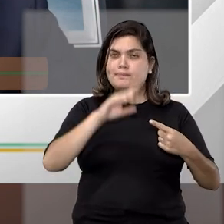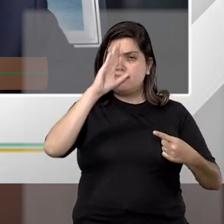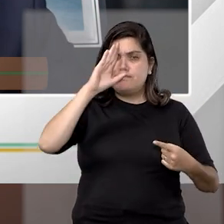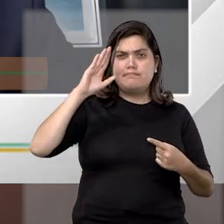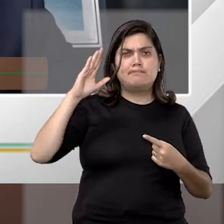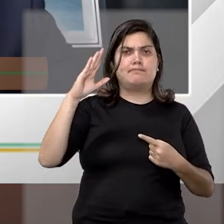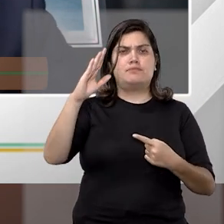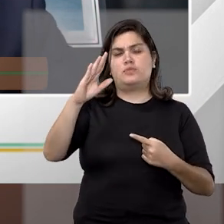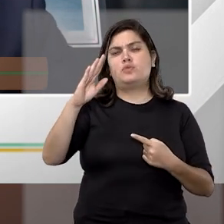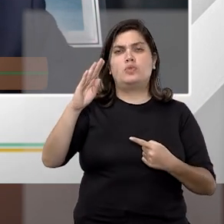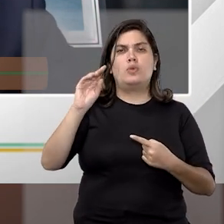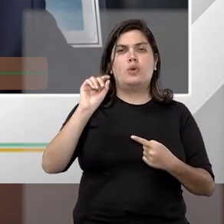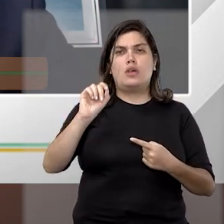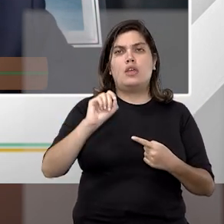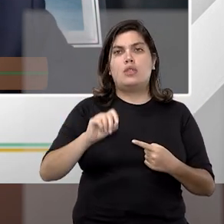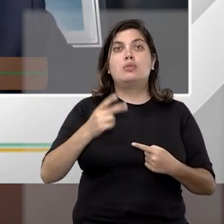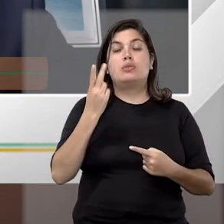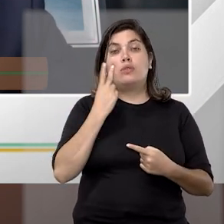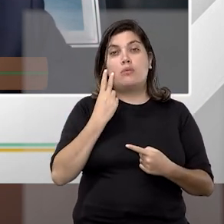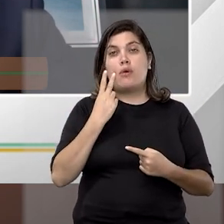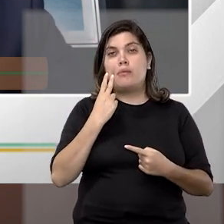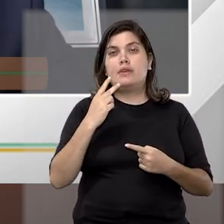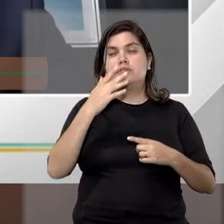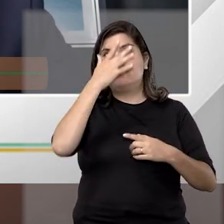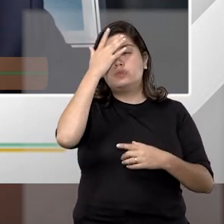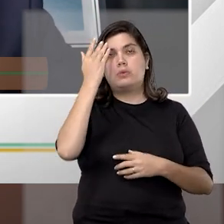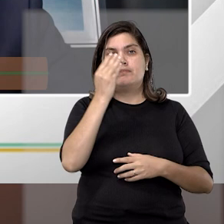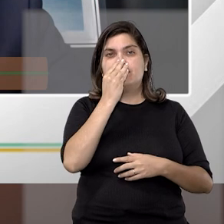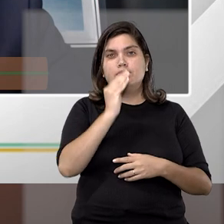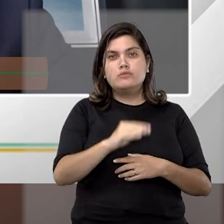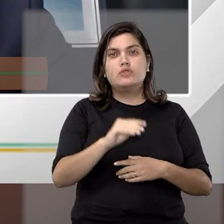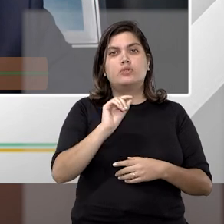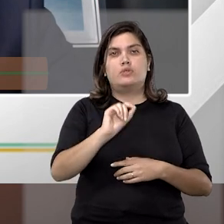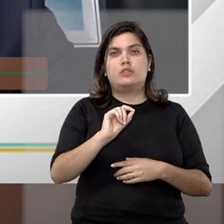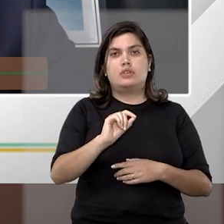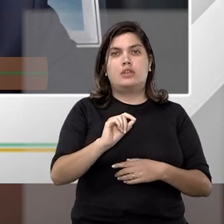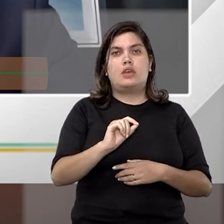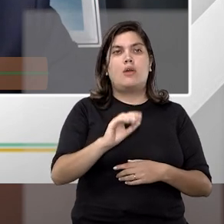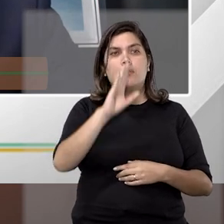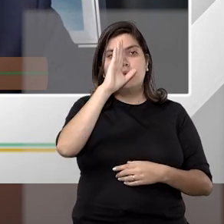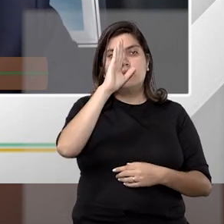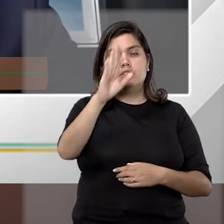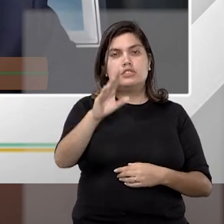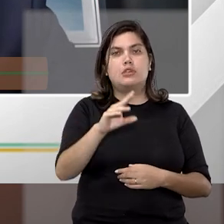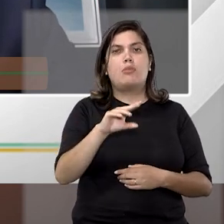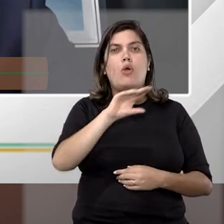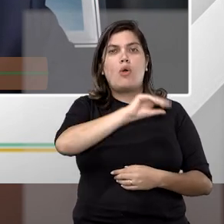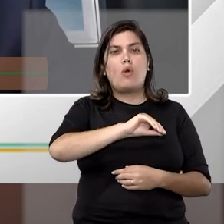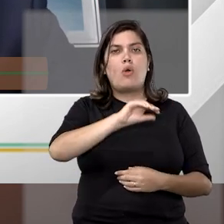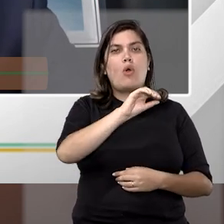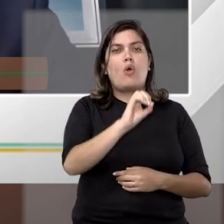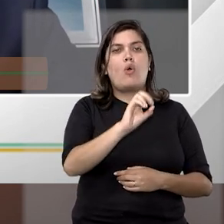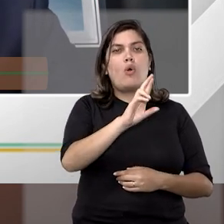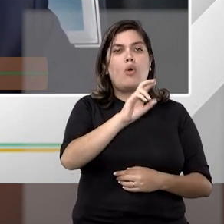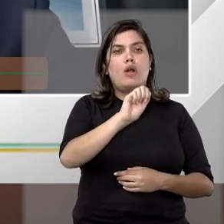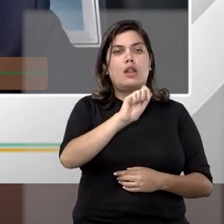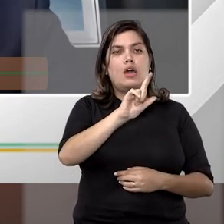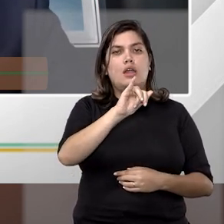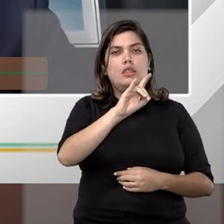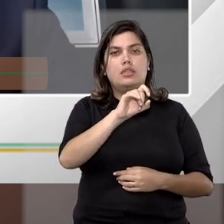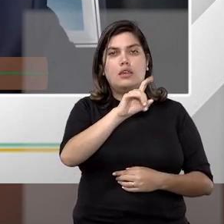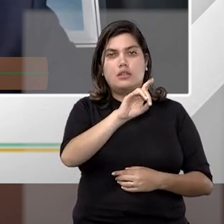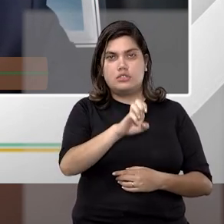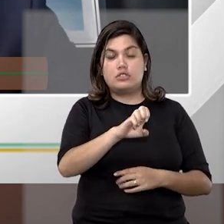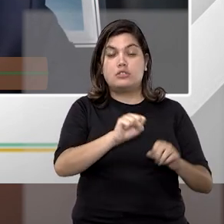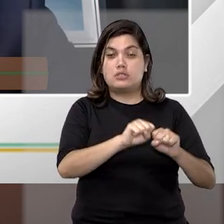e um pilar fundamental que normalmente é desconsiderado é o princípio da oralidade na própria